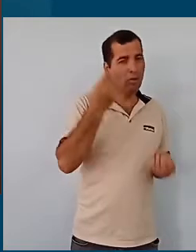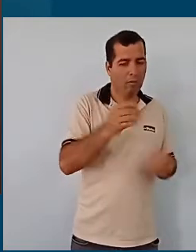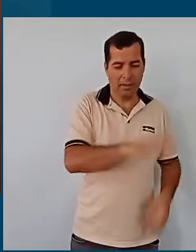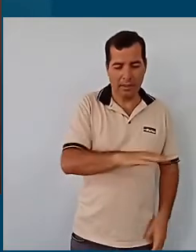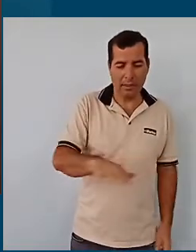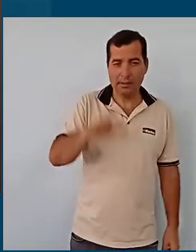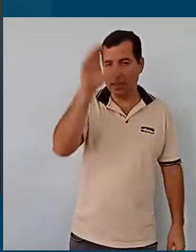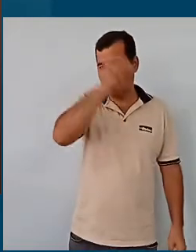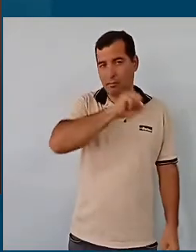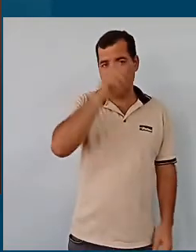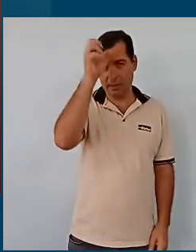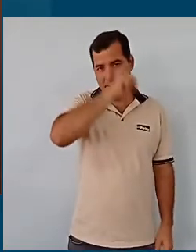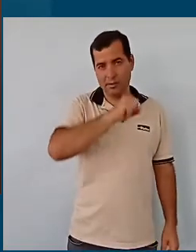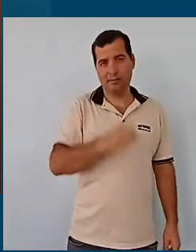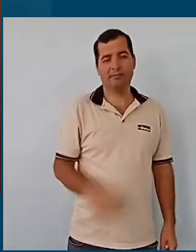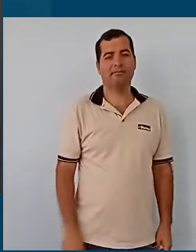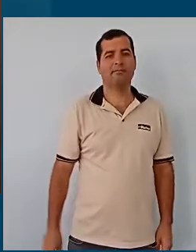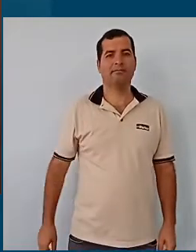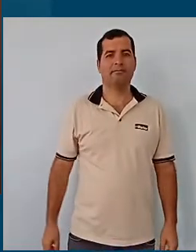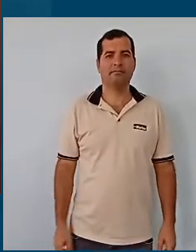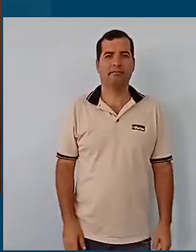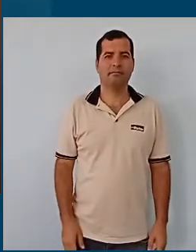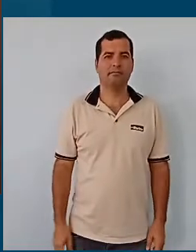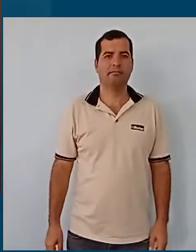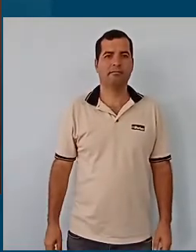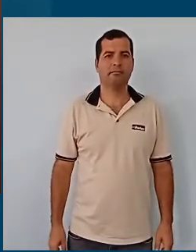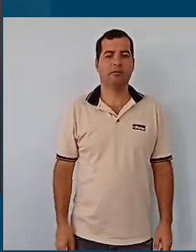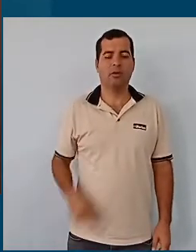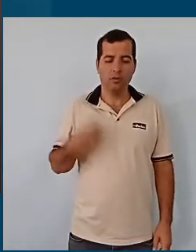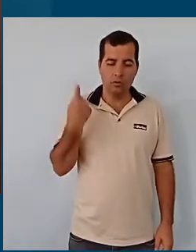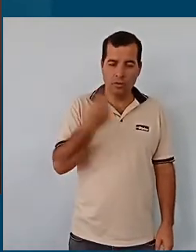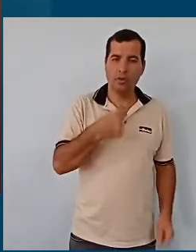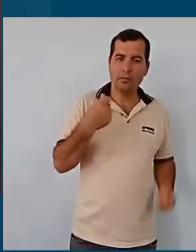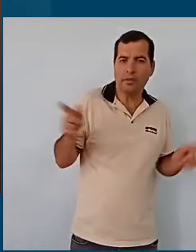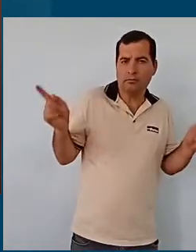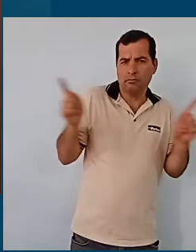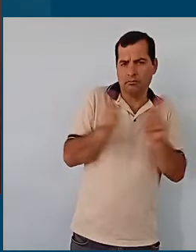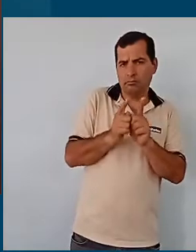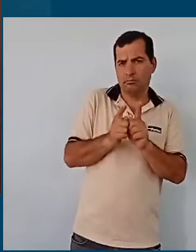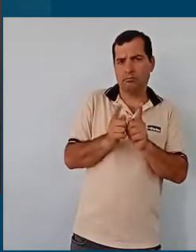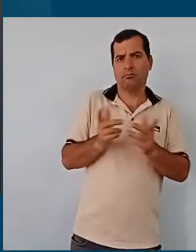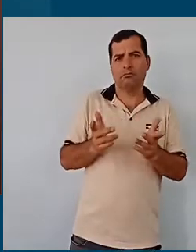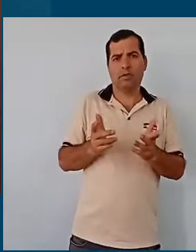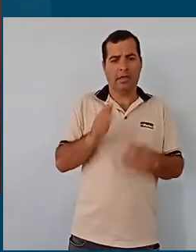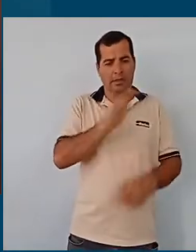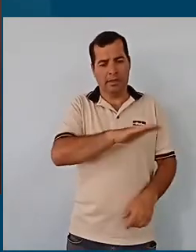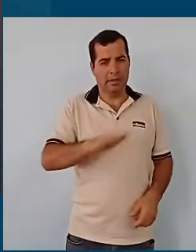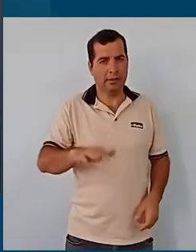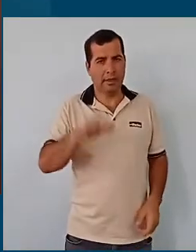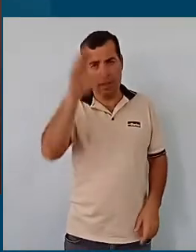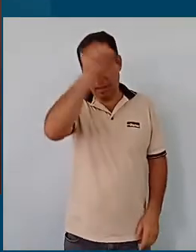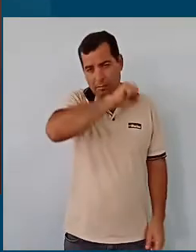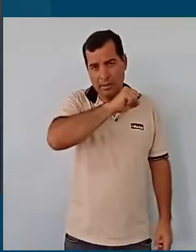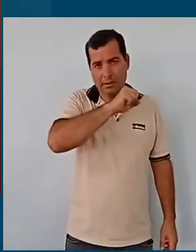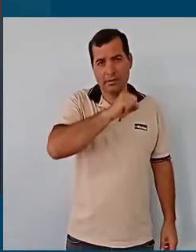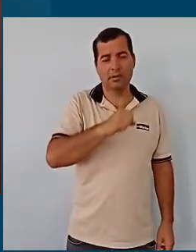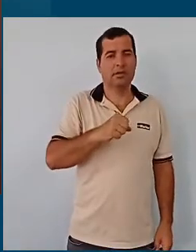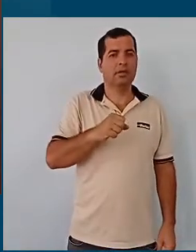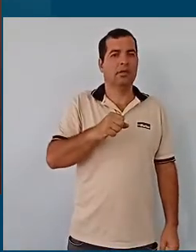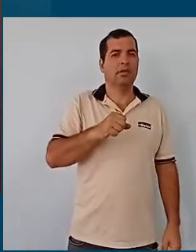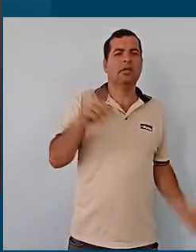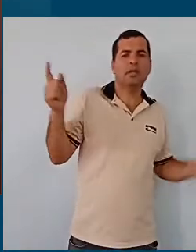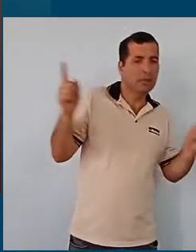crianças aprendem. E se a gente puder sintetizar esse processo de como as crianças aprendem em